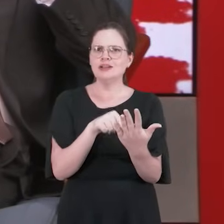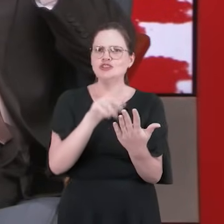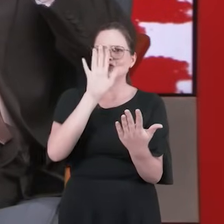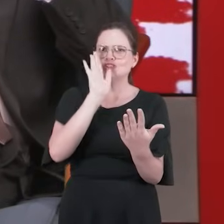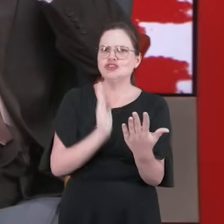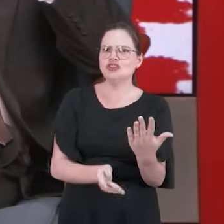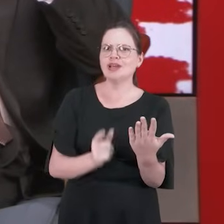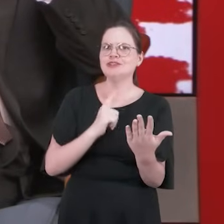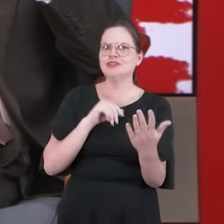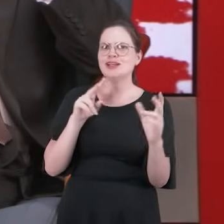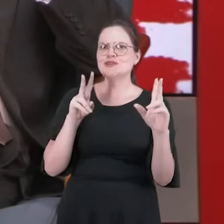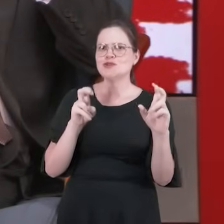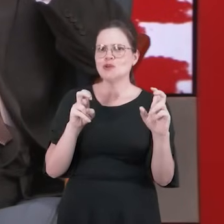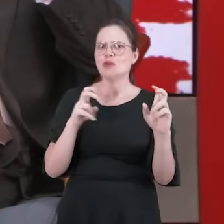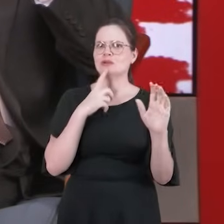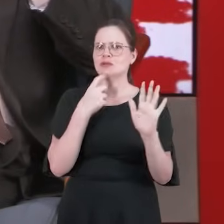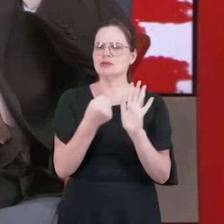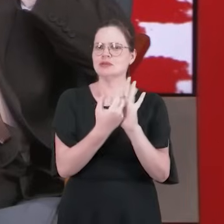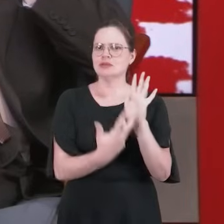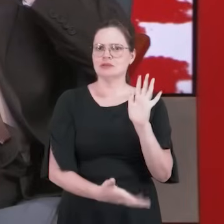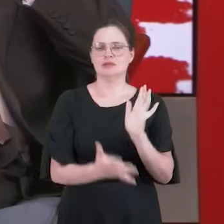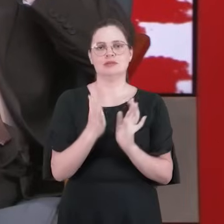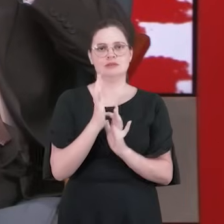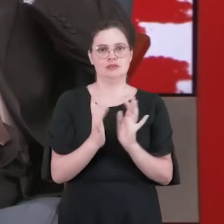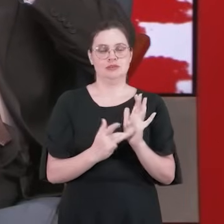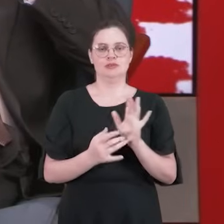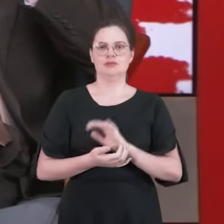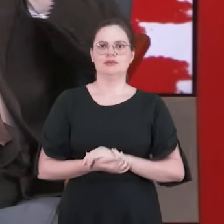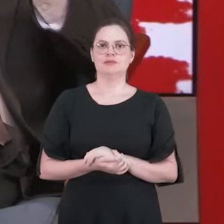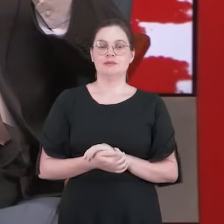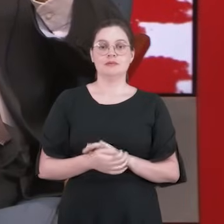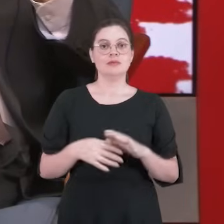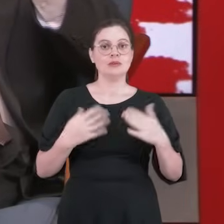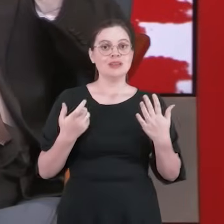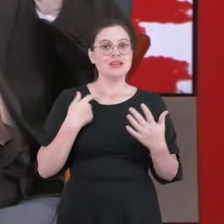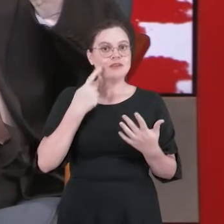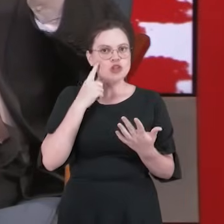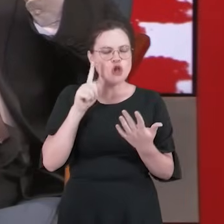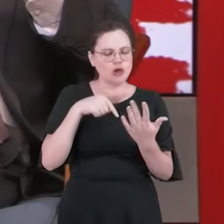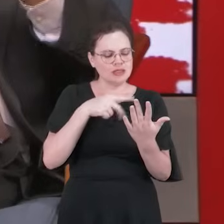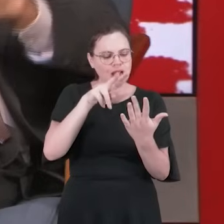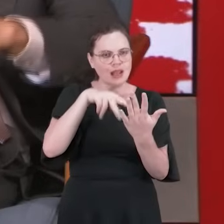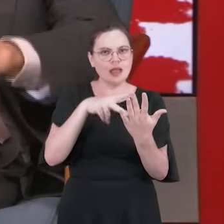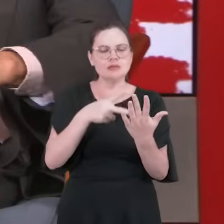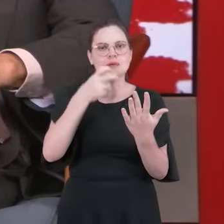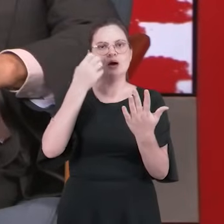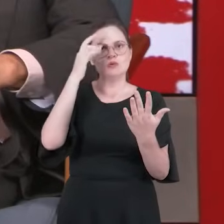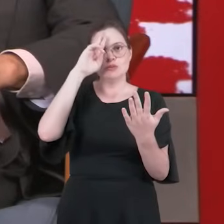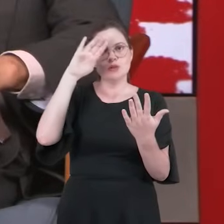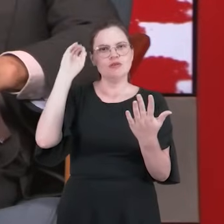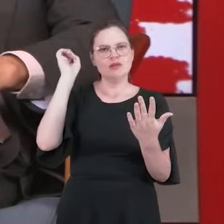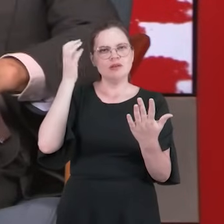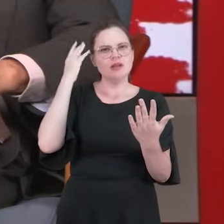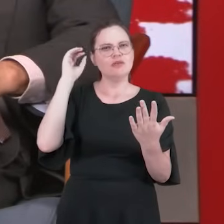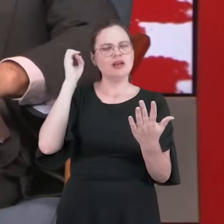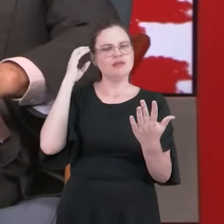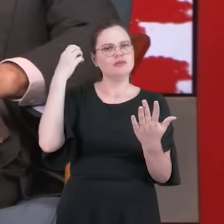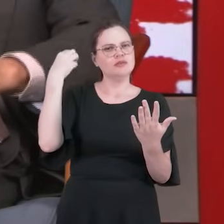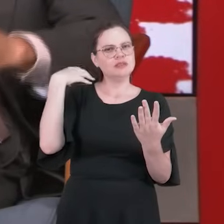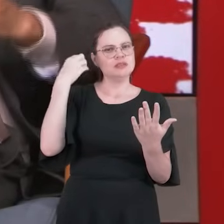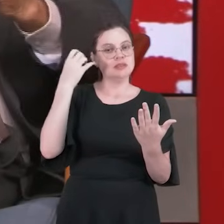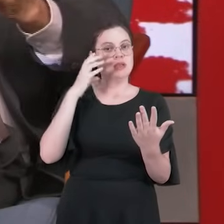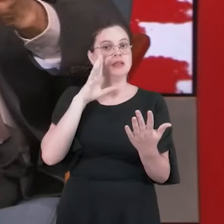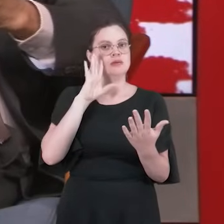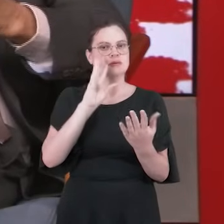incríveis com relação a esse assunto. A ponto de, aí eu entro para